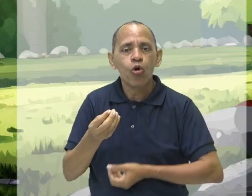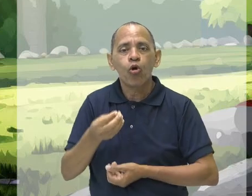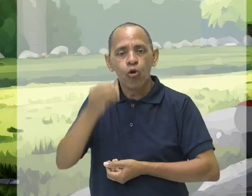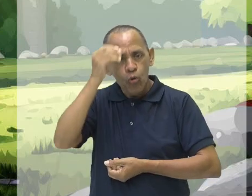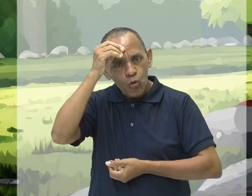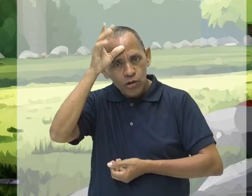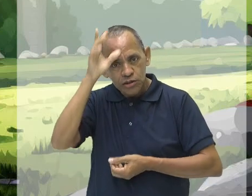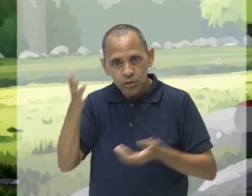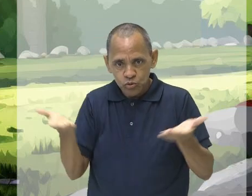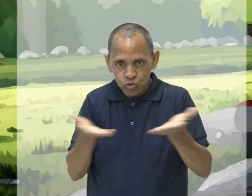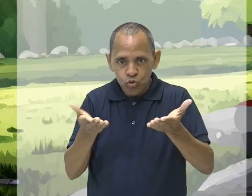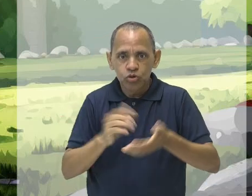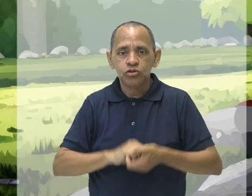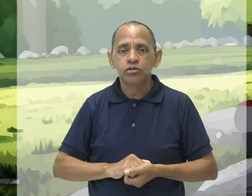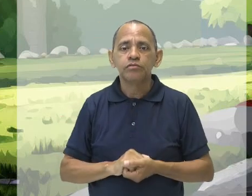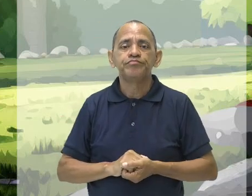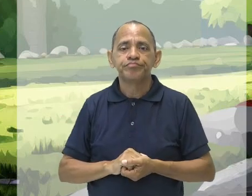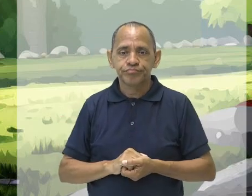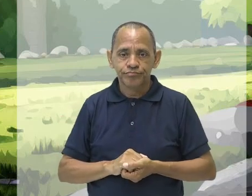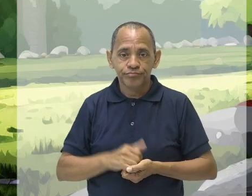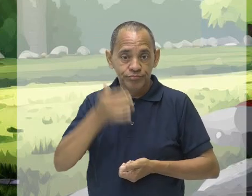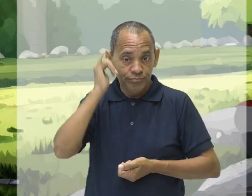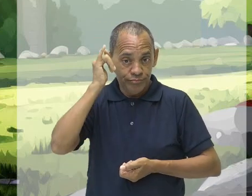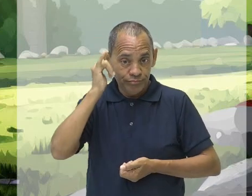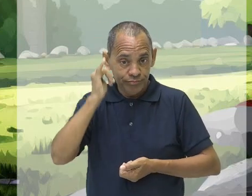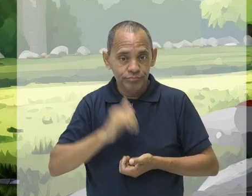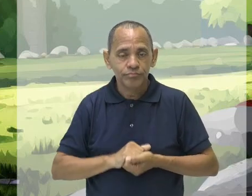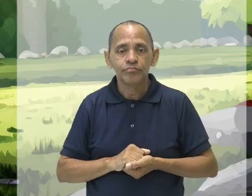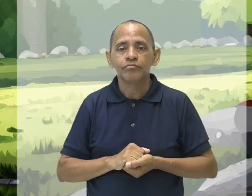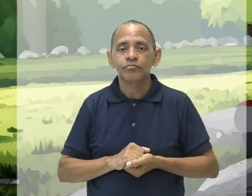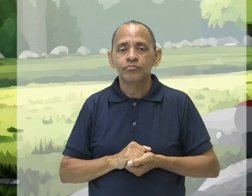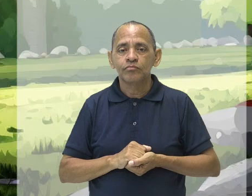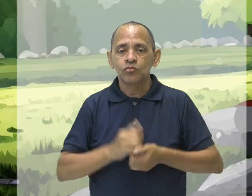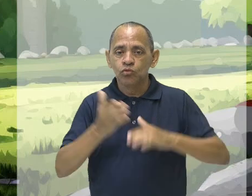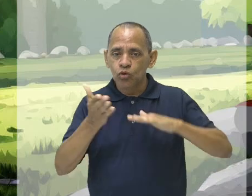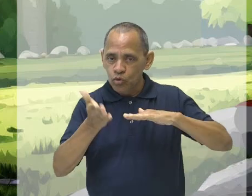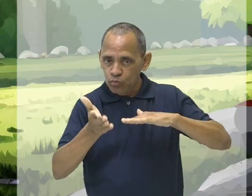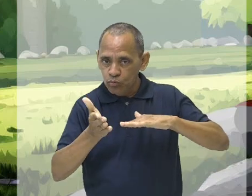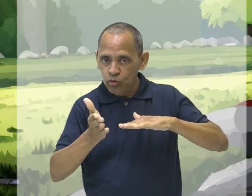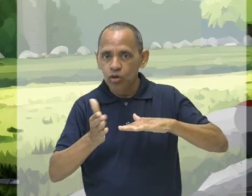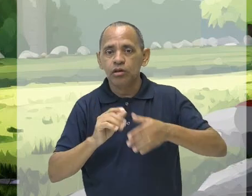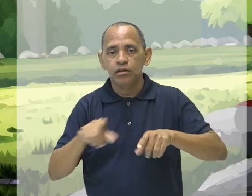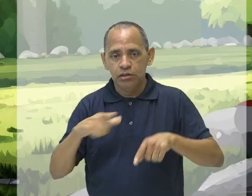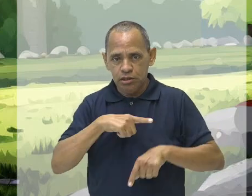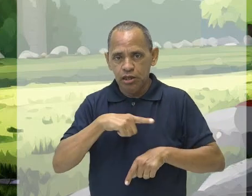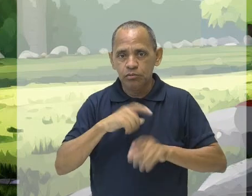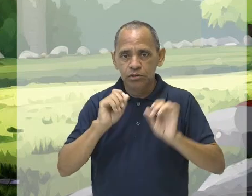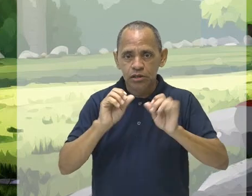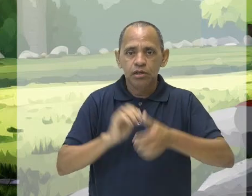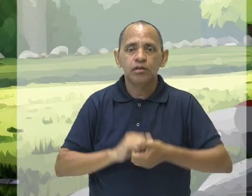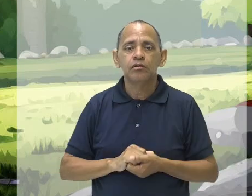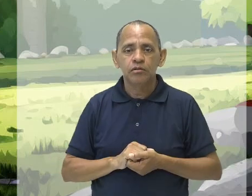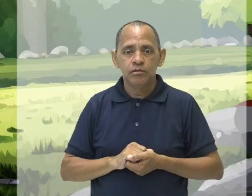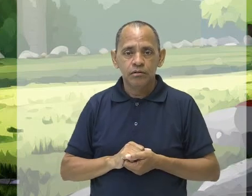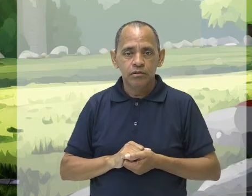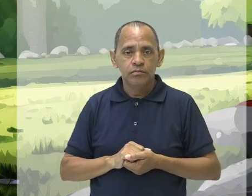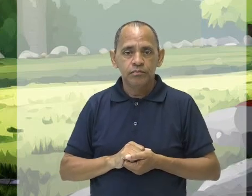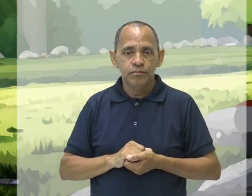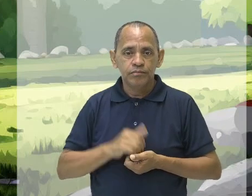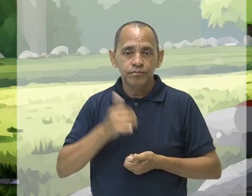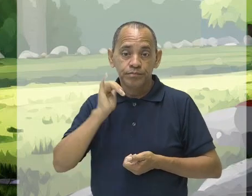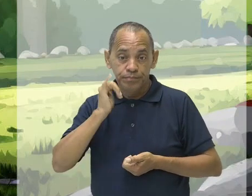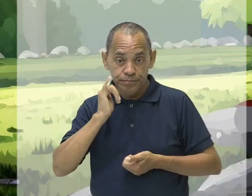vamos falar um pouquinho mais à frente, né? Temos aí, então, uma narrativa, né? O conto nós chamamos de